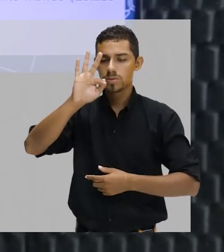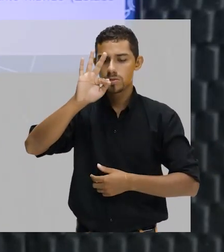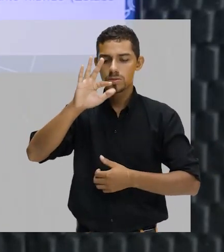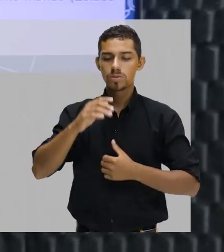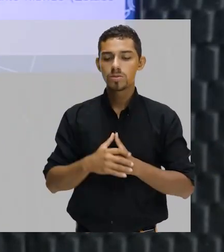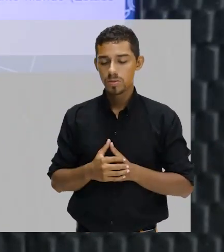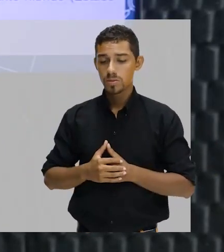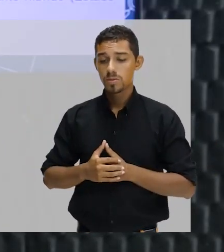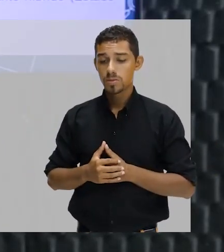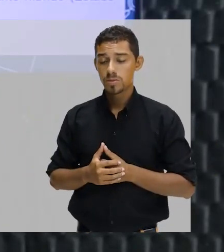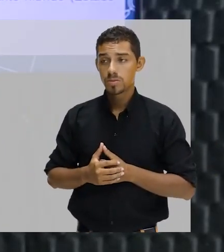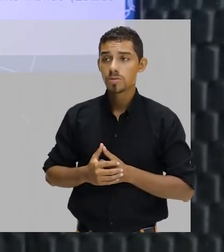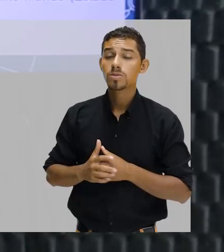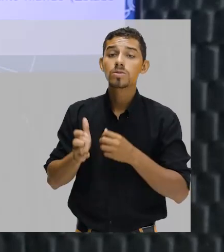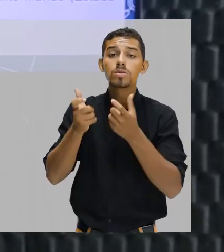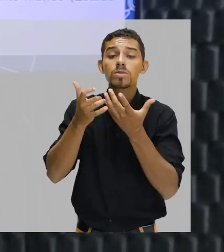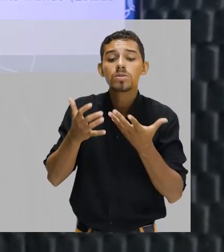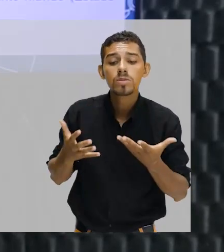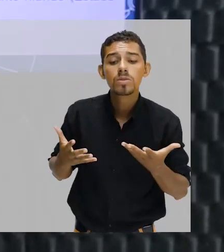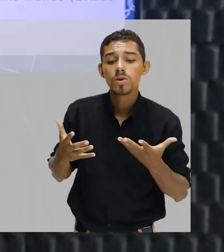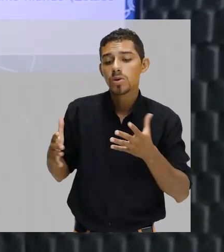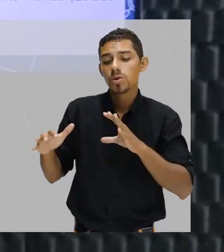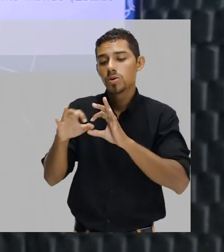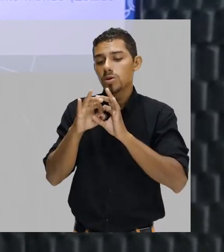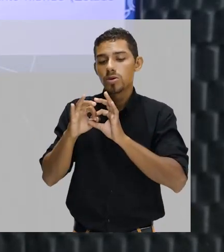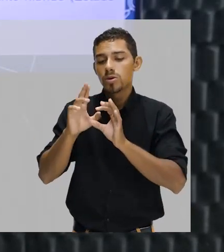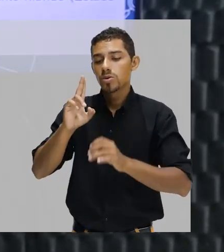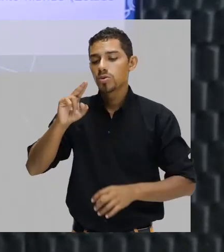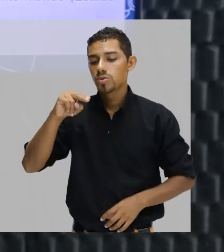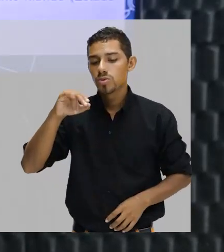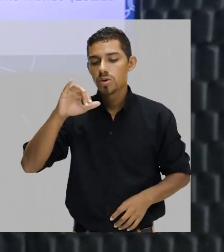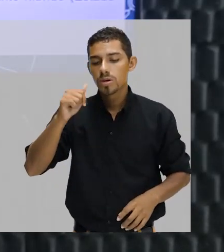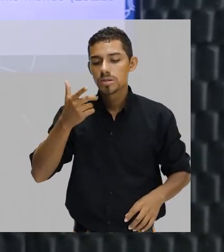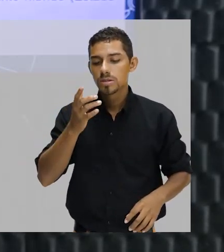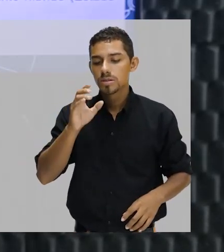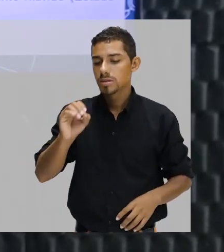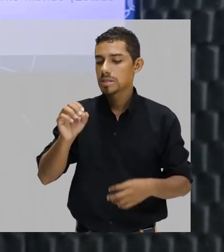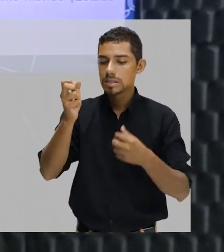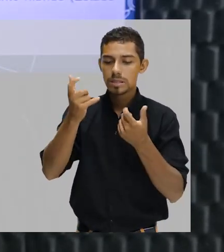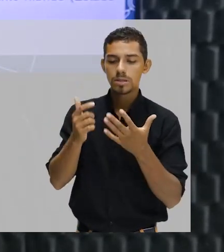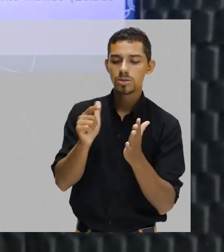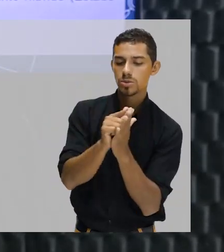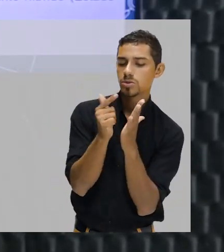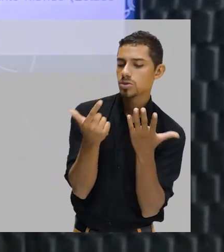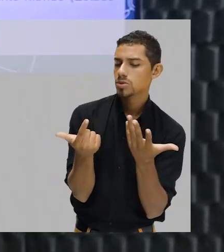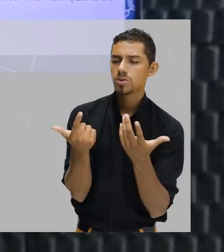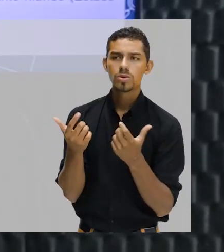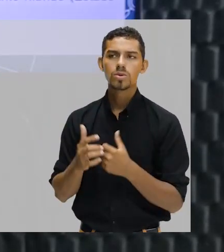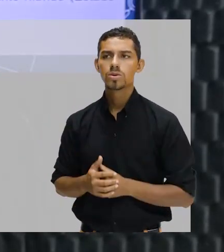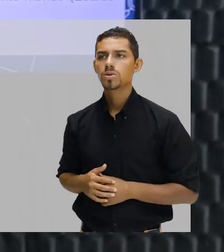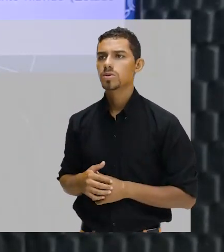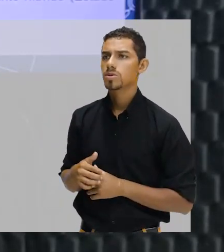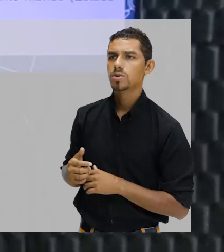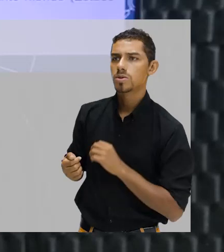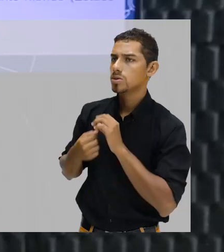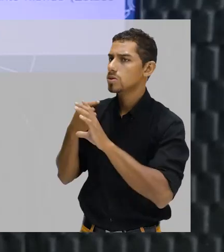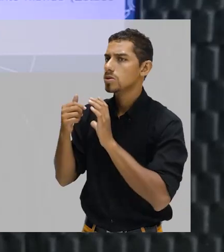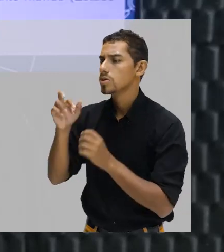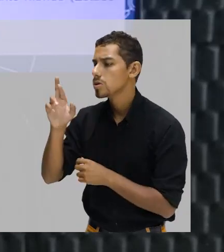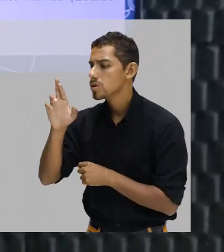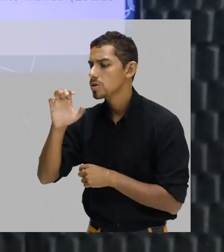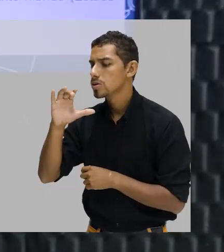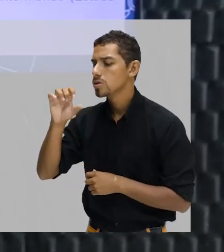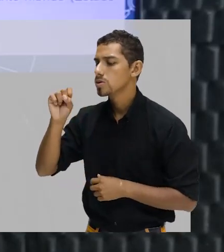sobre o ente federal, eu estou me referindo à União, tá? Então você pode pegar aí, por exemplo, em jornais, olha, recursos da União, tu já